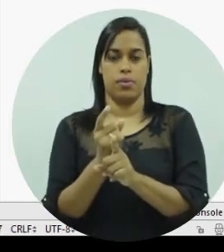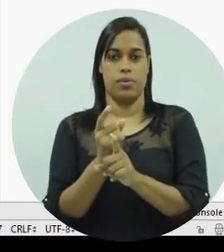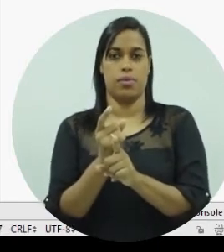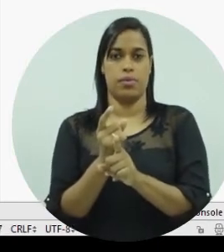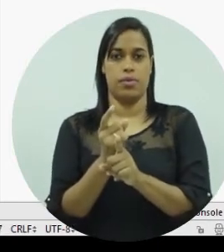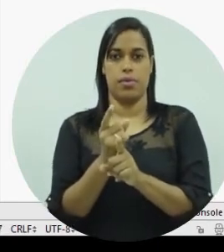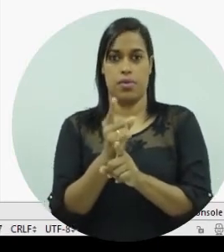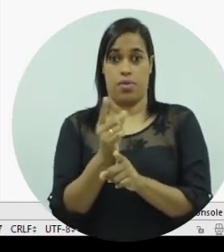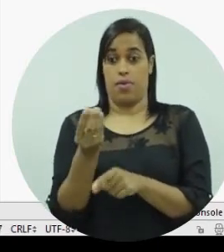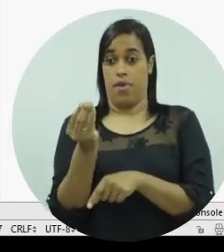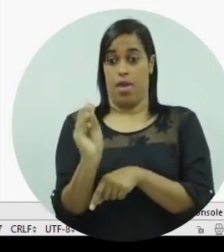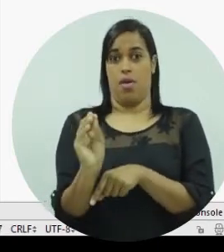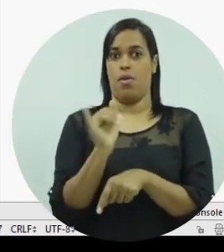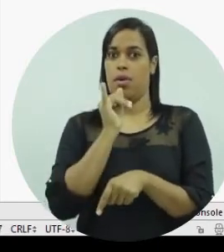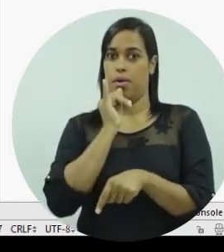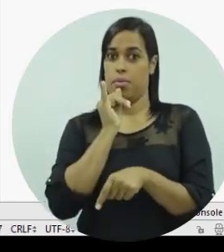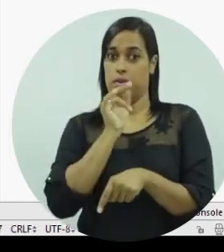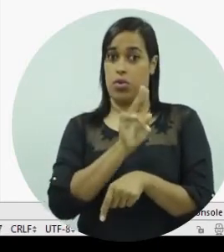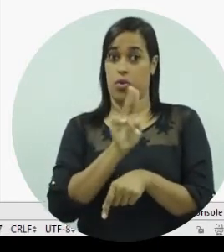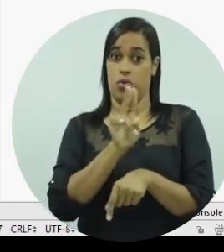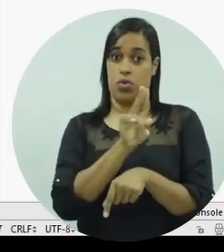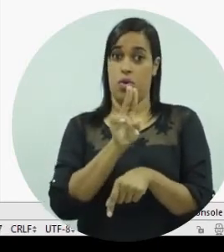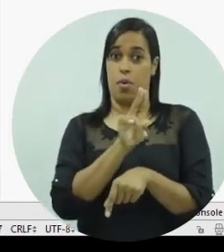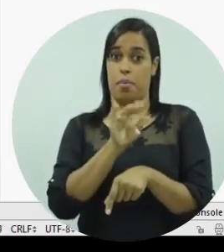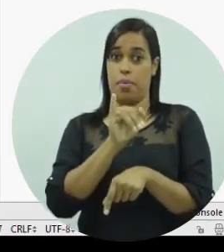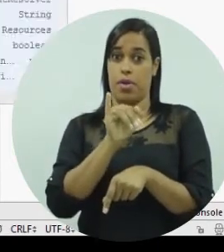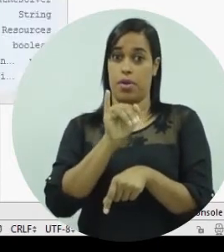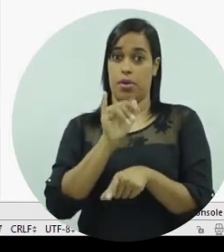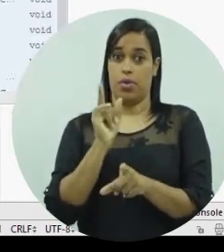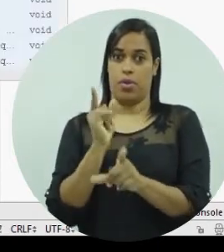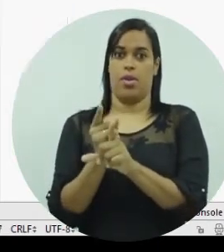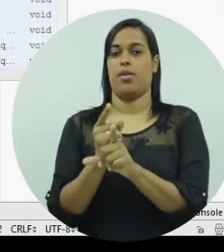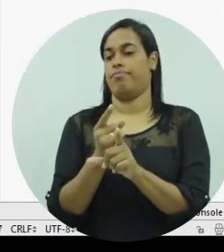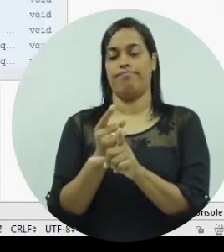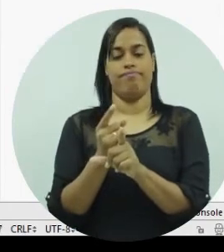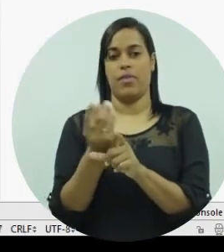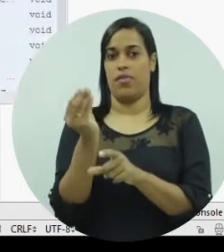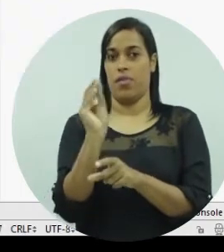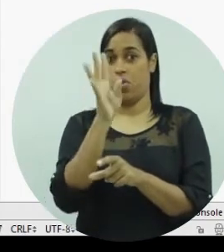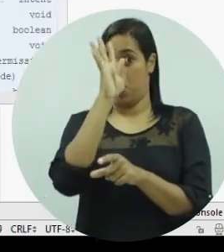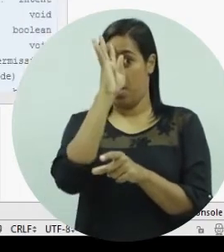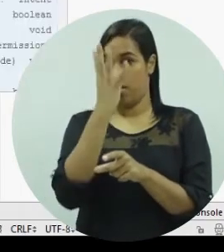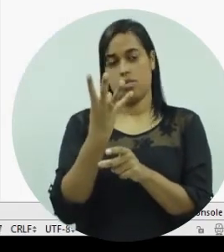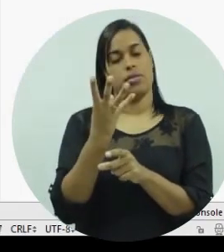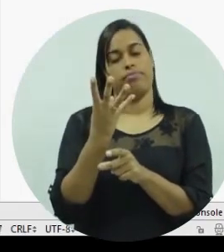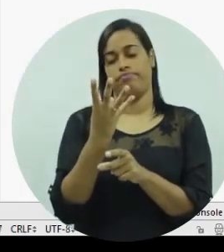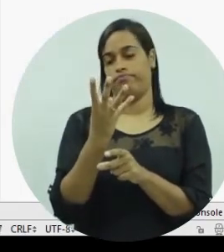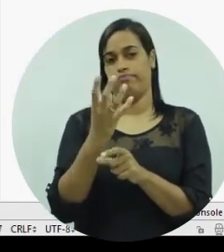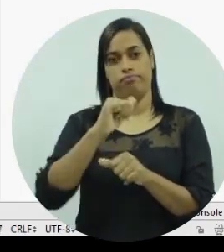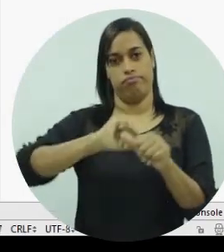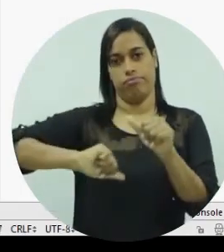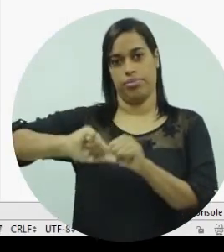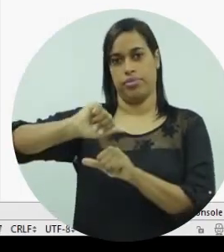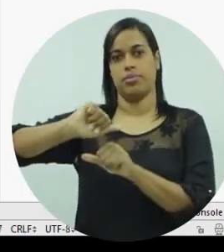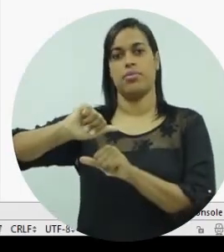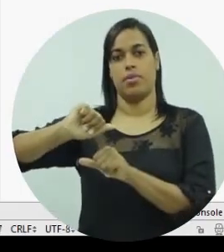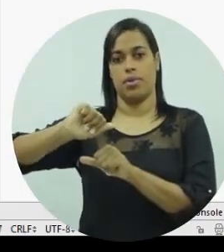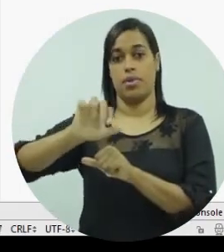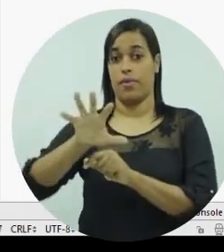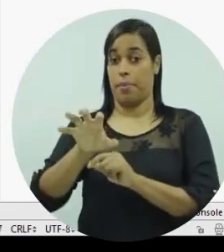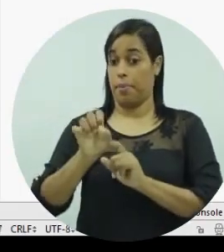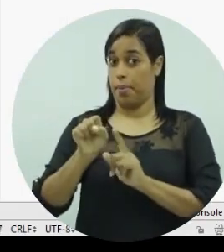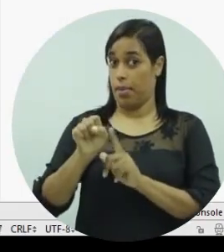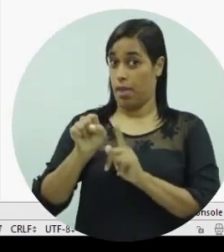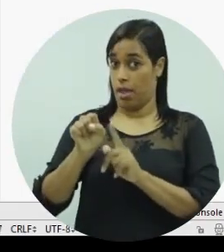vai colocar o nome desse identificador. A gente não vai colocar aqui resultado. A gente não vai colocar dessa forma. A gente